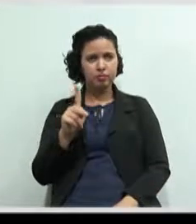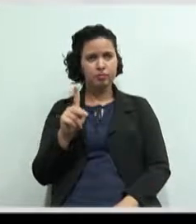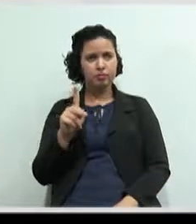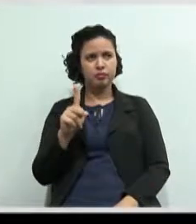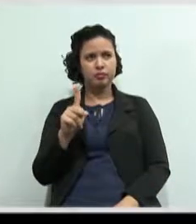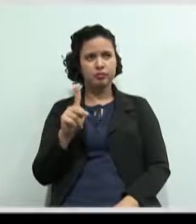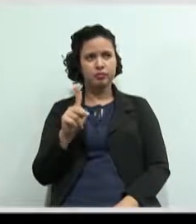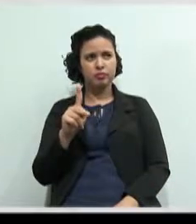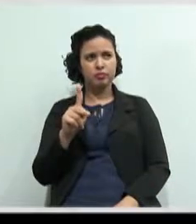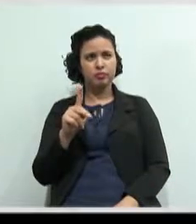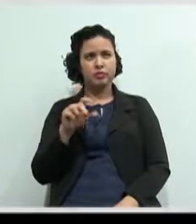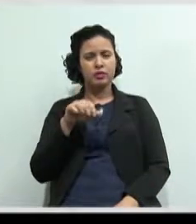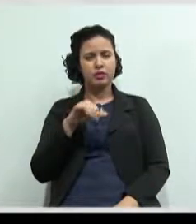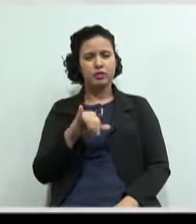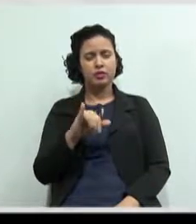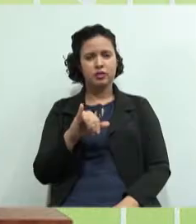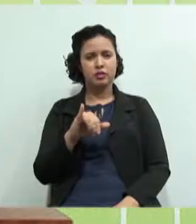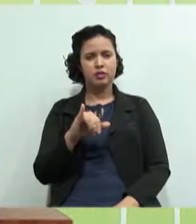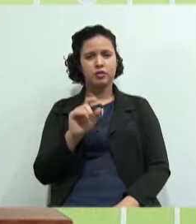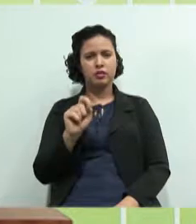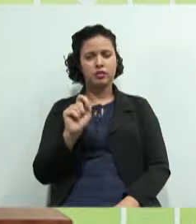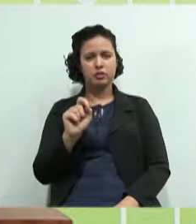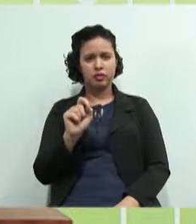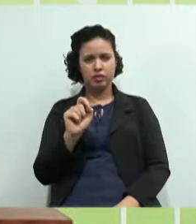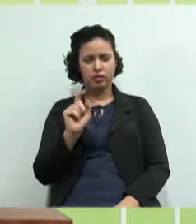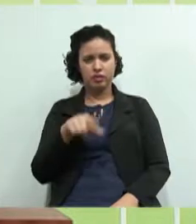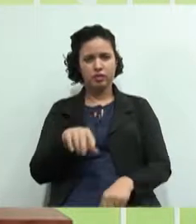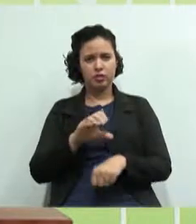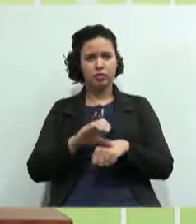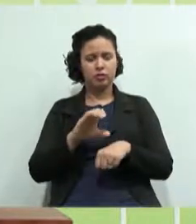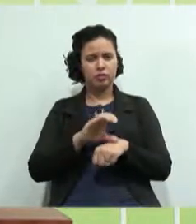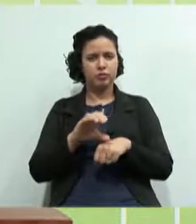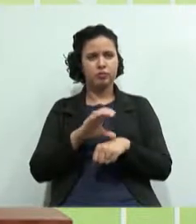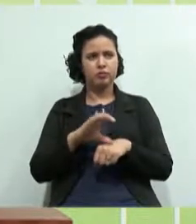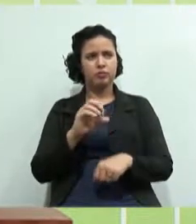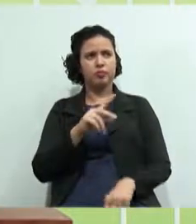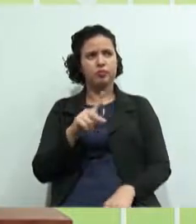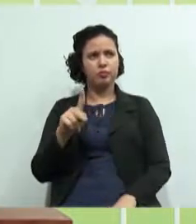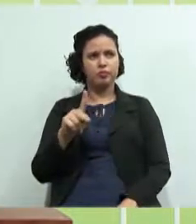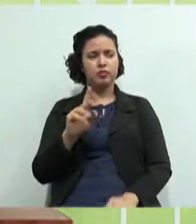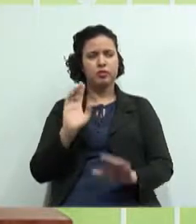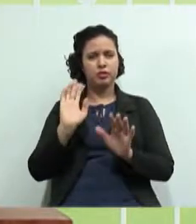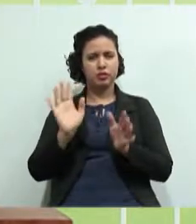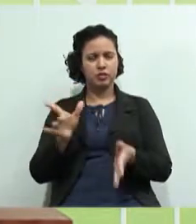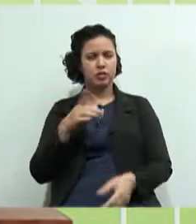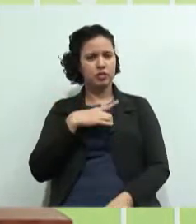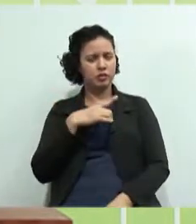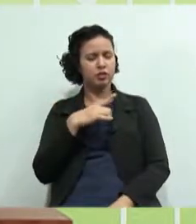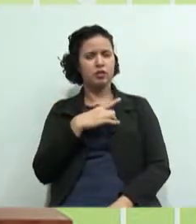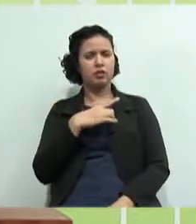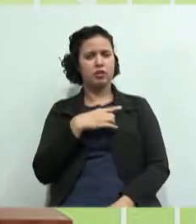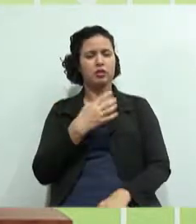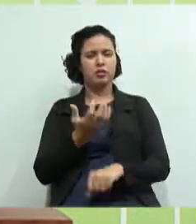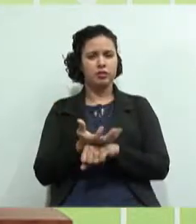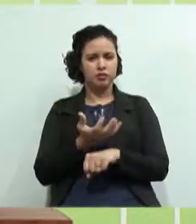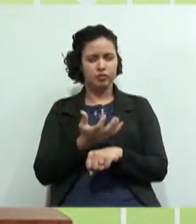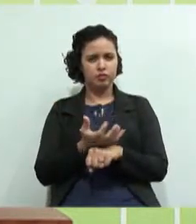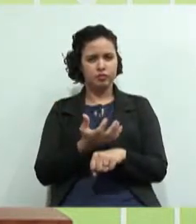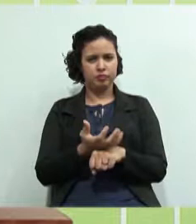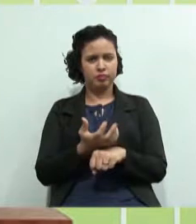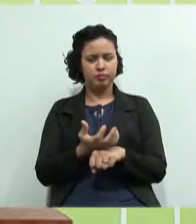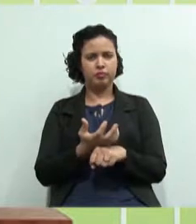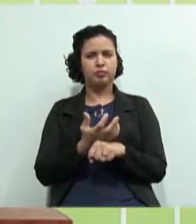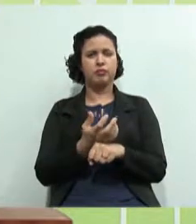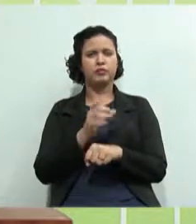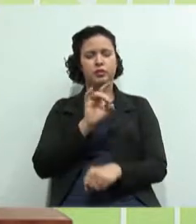coisa. Se você está cursando um curso de cooperativismo, você com certeza já teve a disciplina de fundamentos do cooperativismo, onde